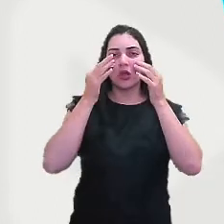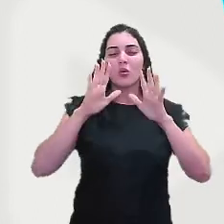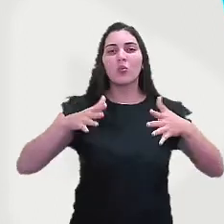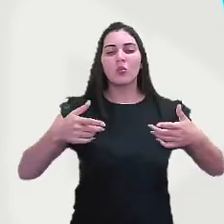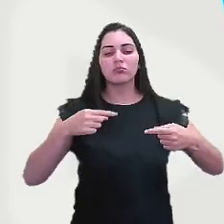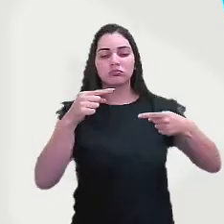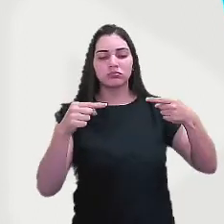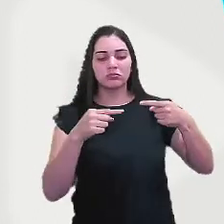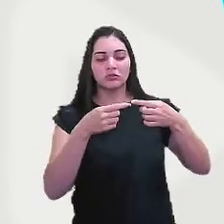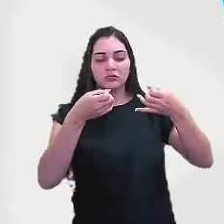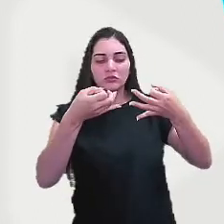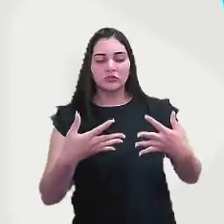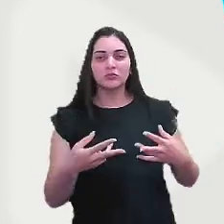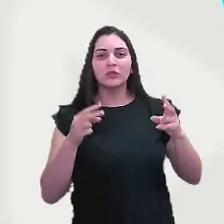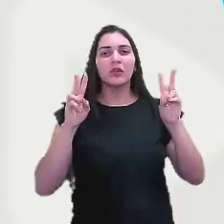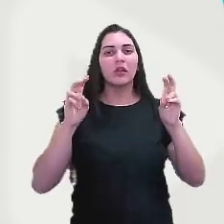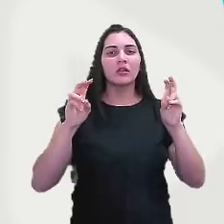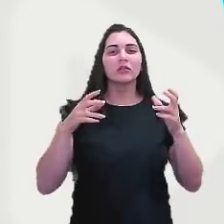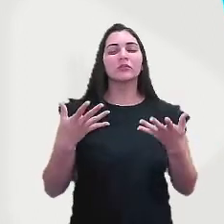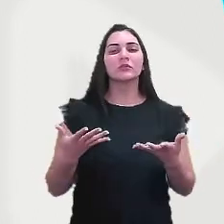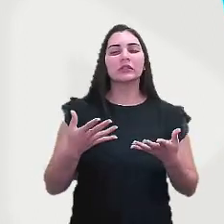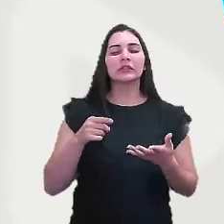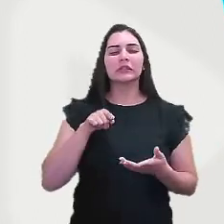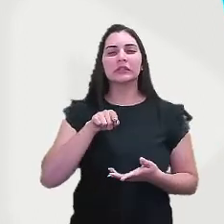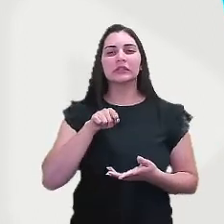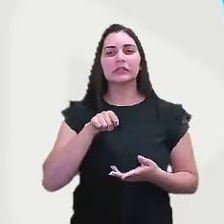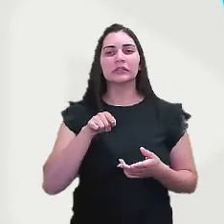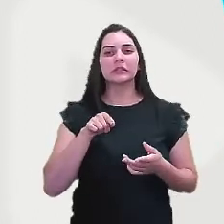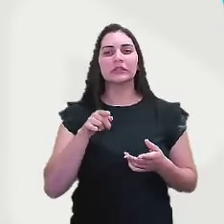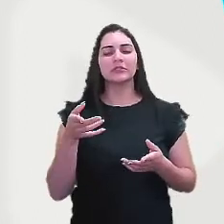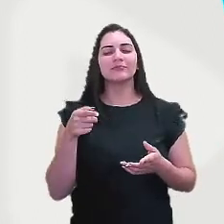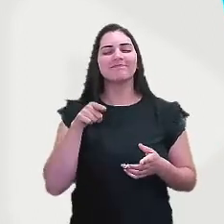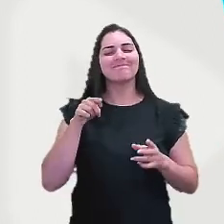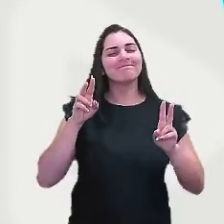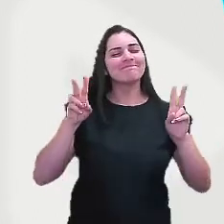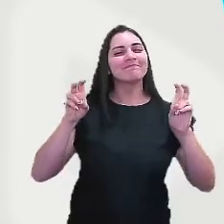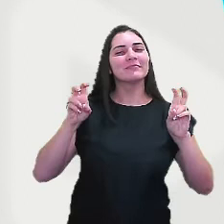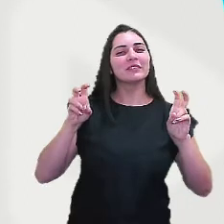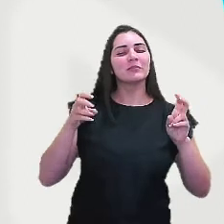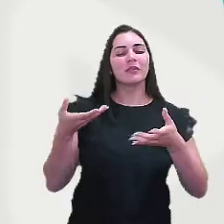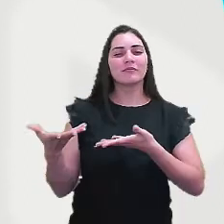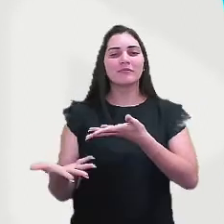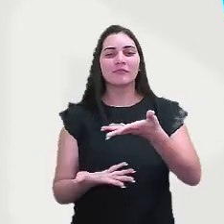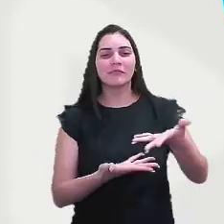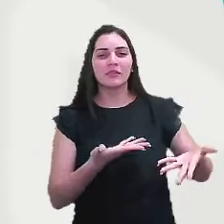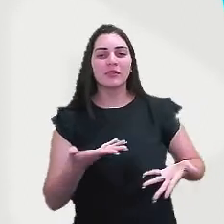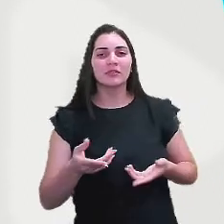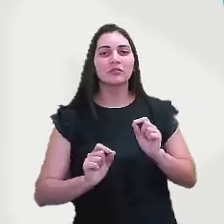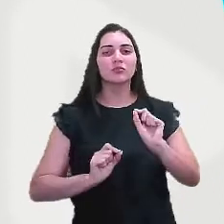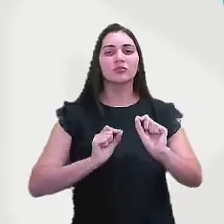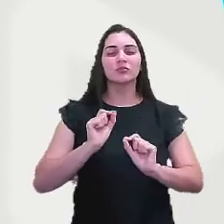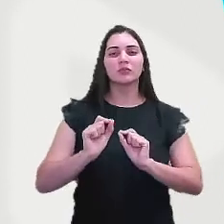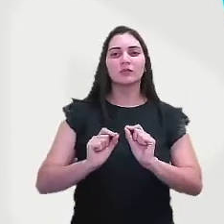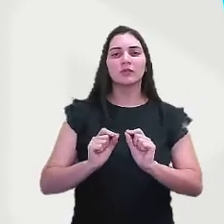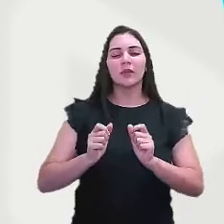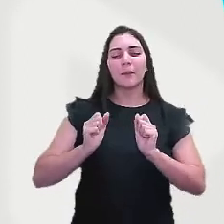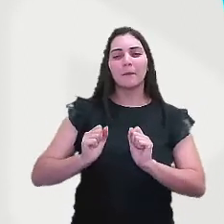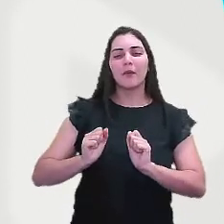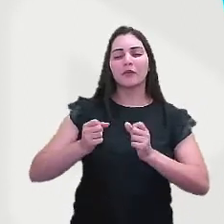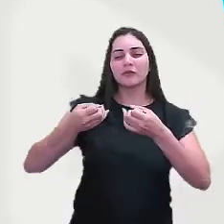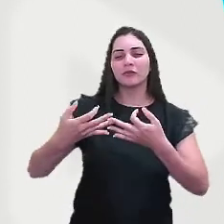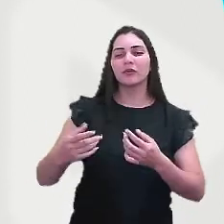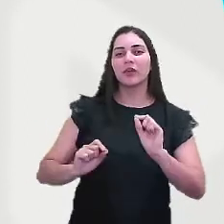dessa temática? Essa, vamos dizer assim, esse contrapeso aí, essa relação aí de que pode se